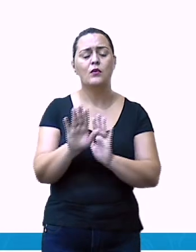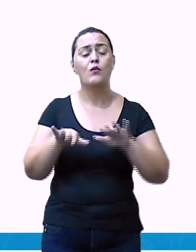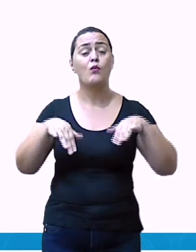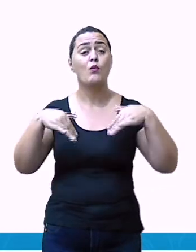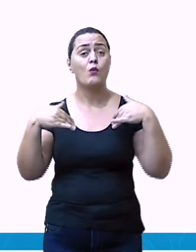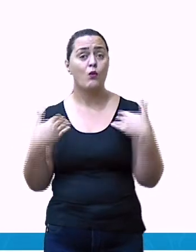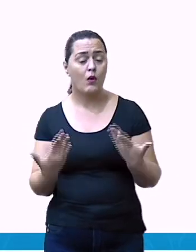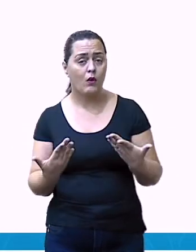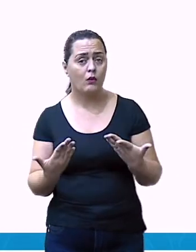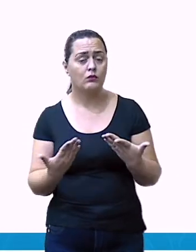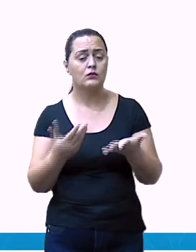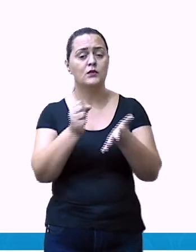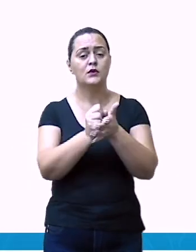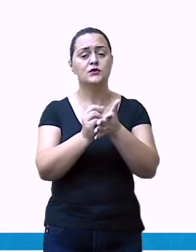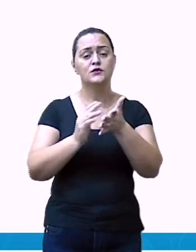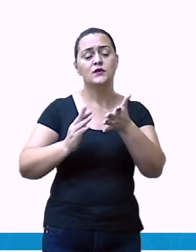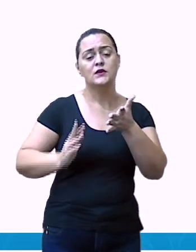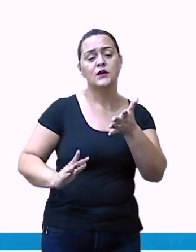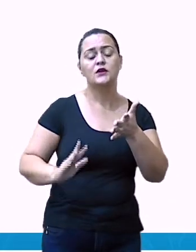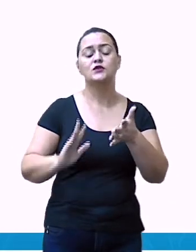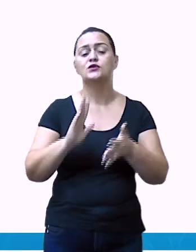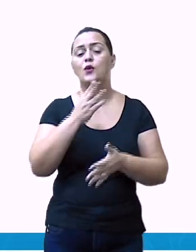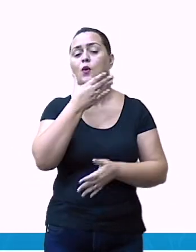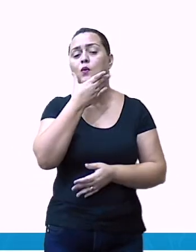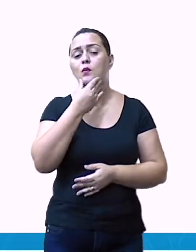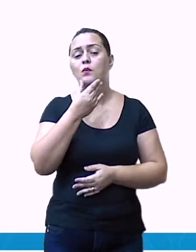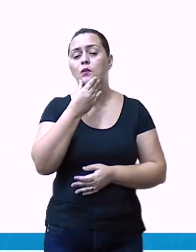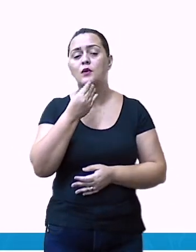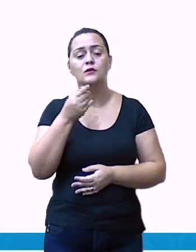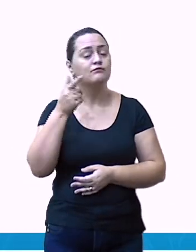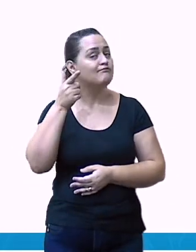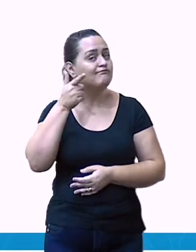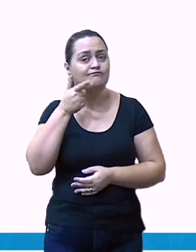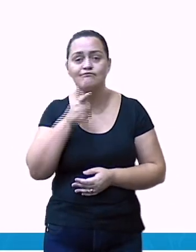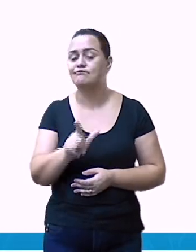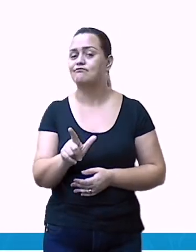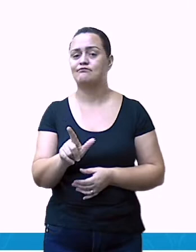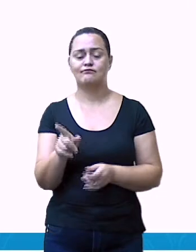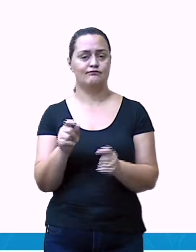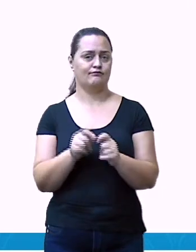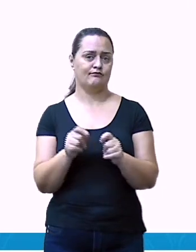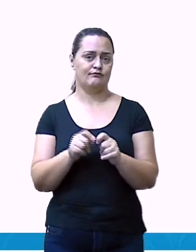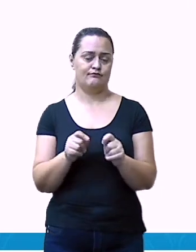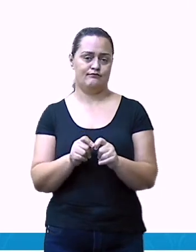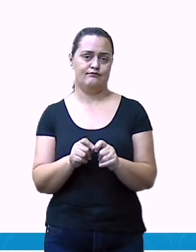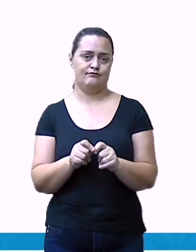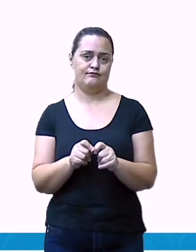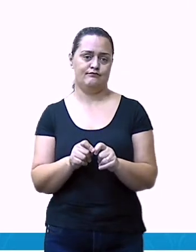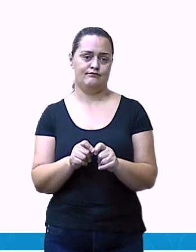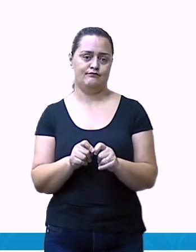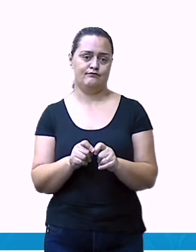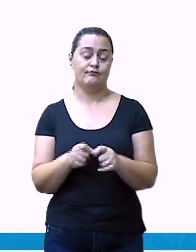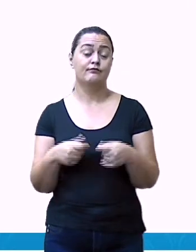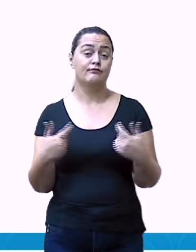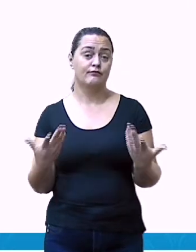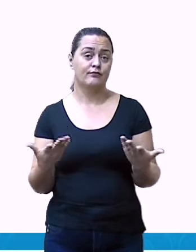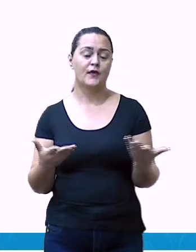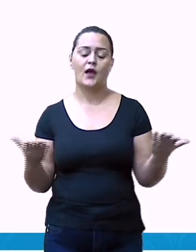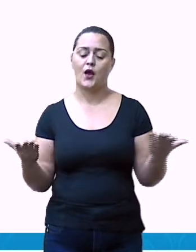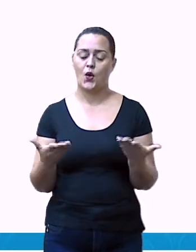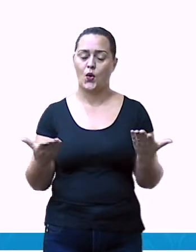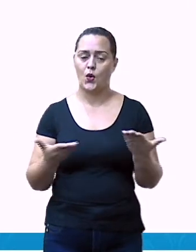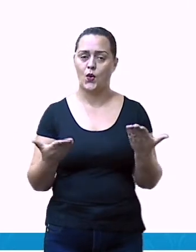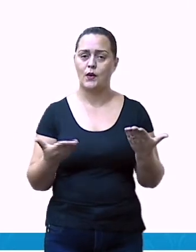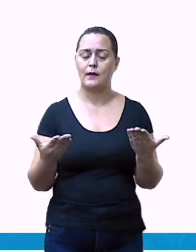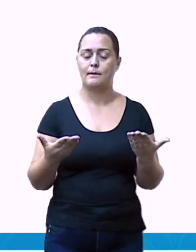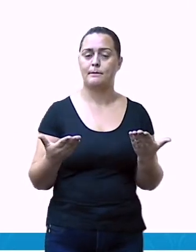e vamos diminuir pelo total que ele conseguiu. Da mesma forma que fizemos lá em cima, acrescentei o 0,